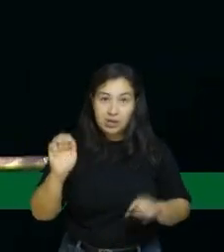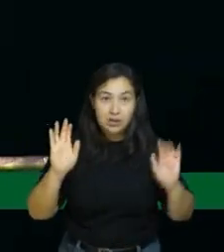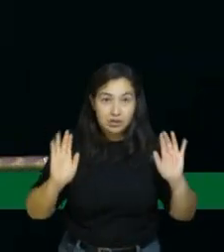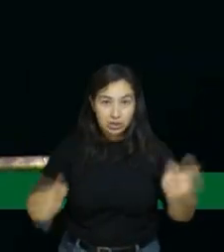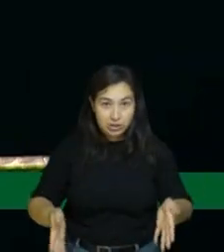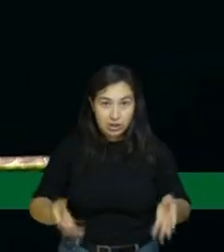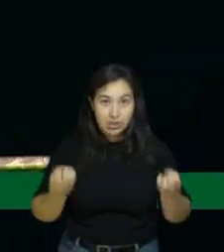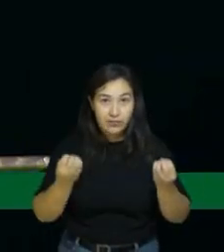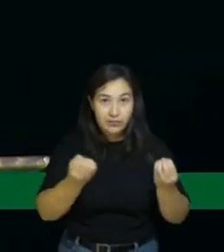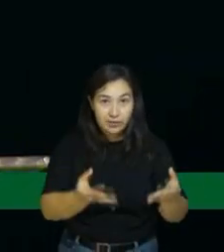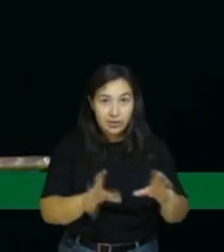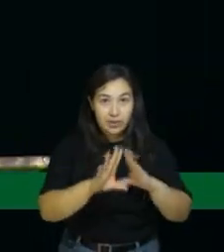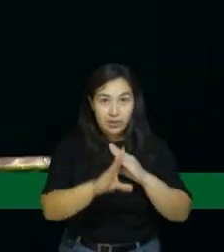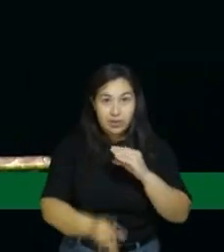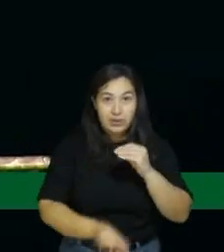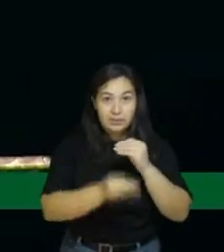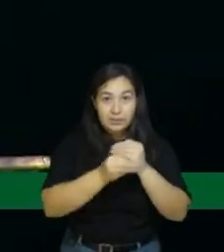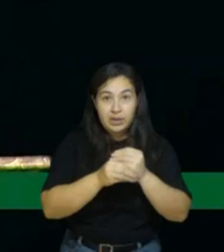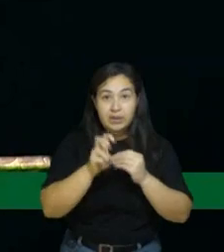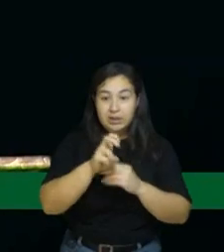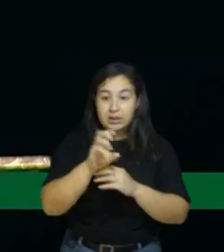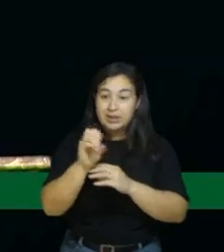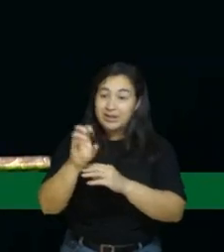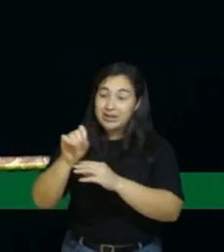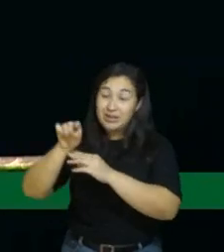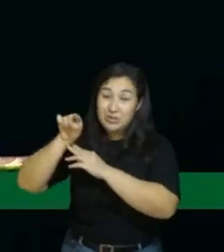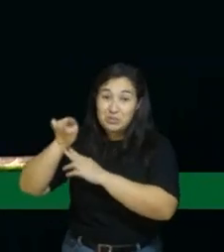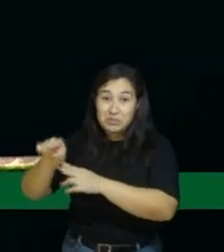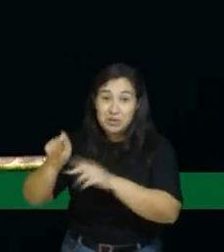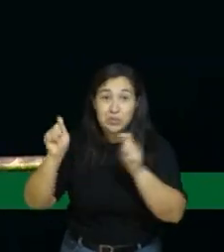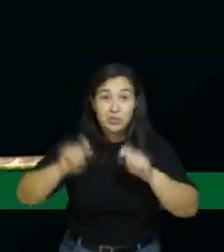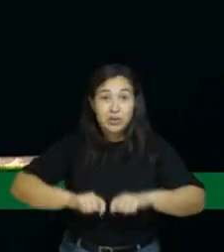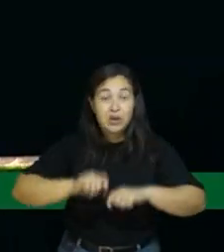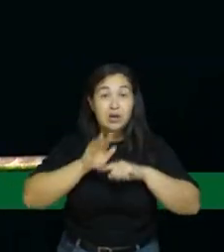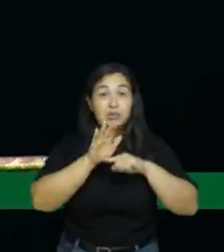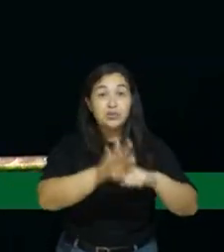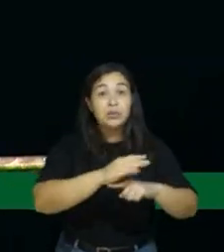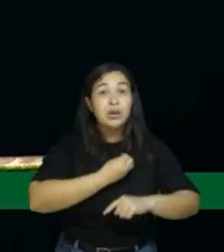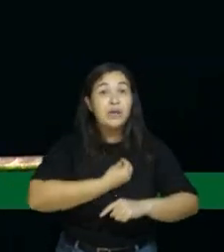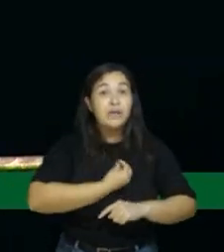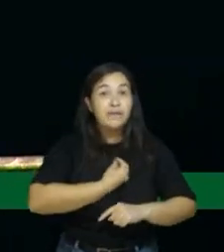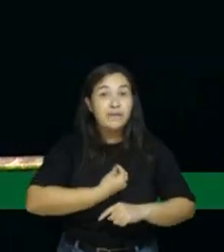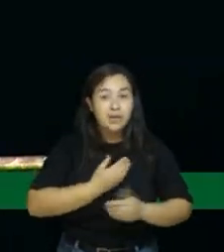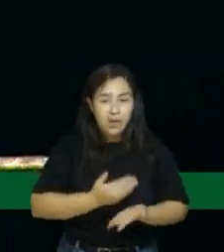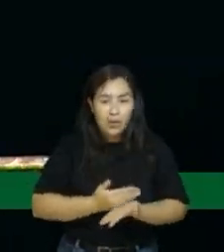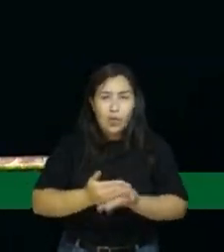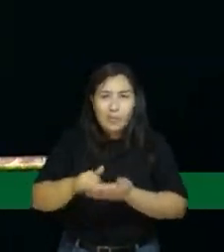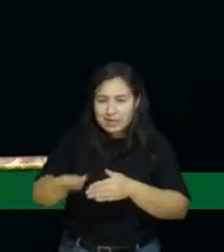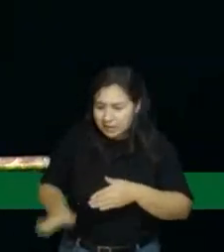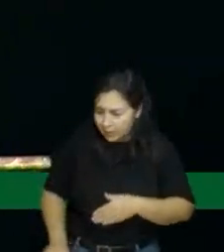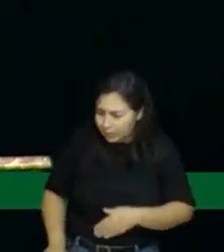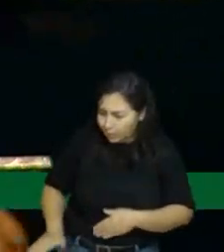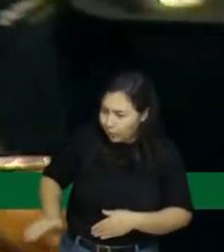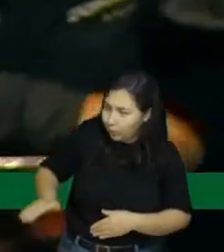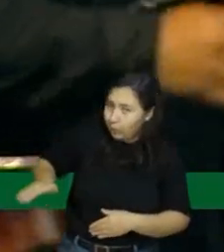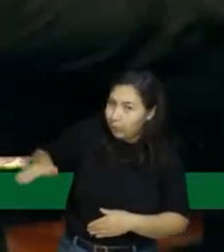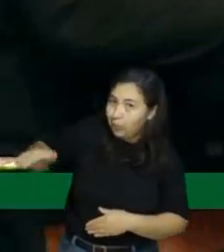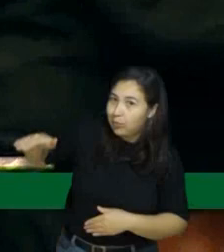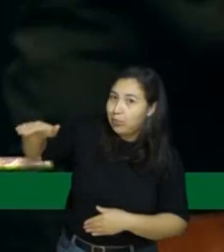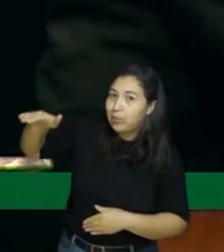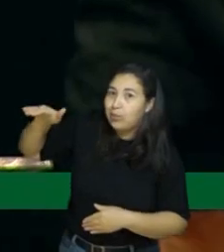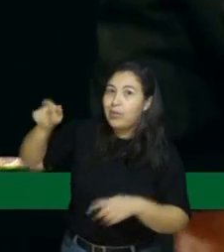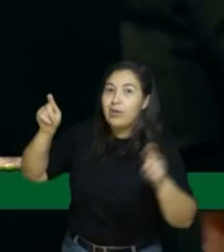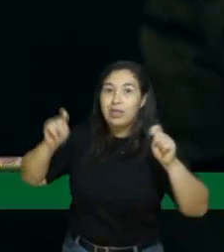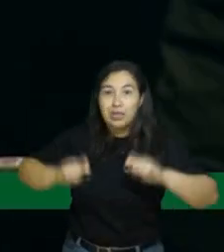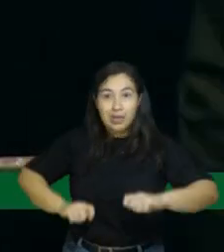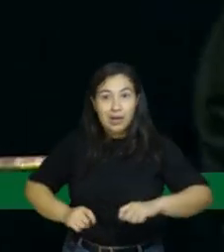gente possa salvar vidas e começar o trabalho no paradesporto desde educação infantil no nosso Estado de Santa